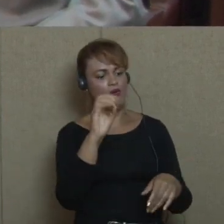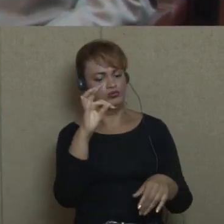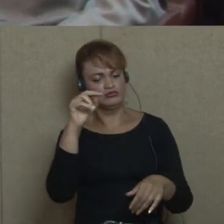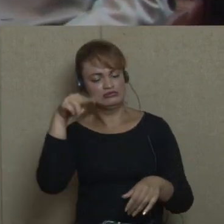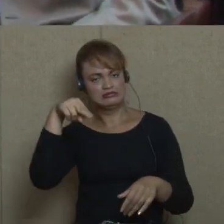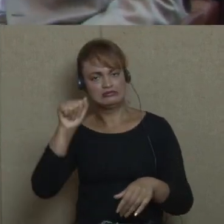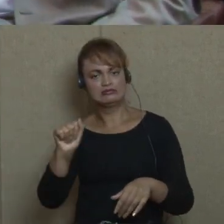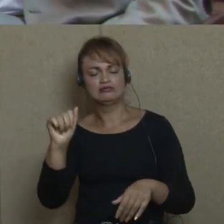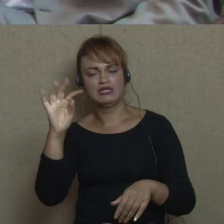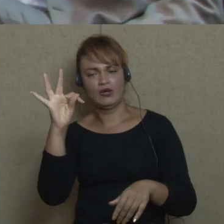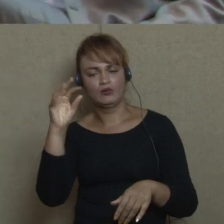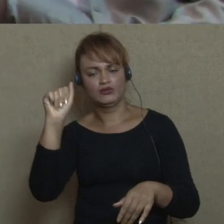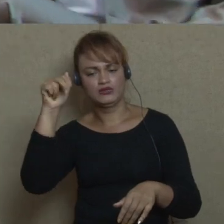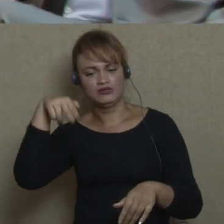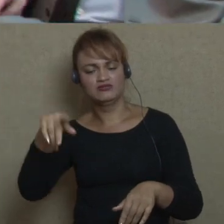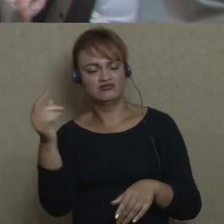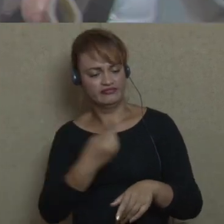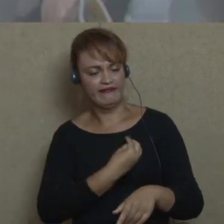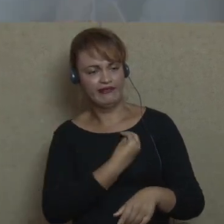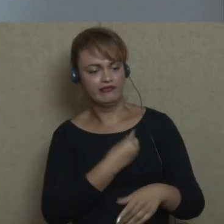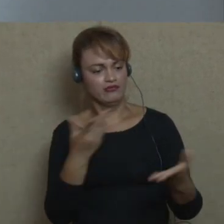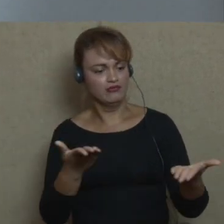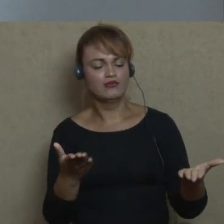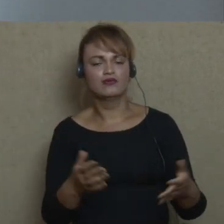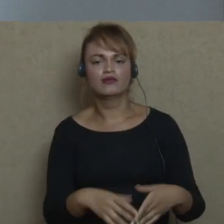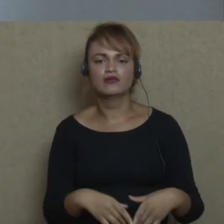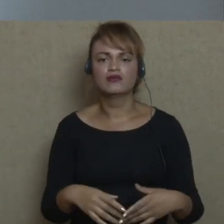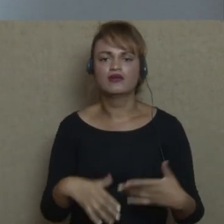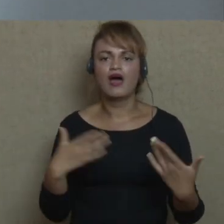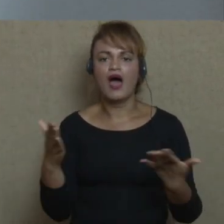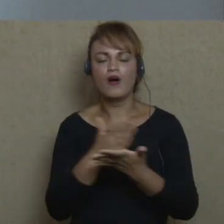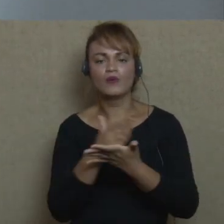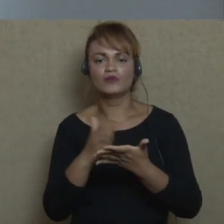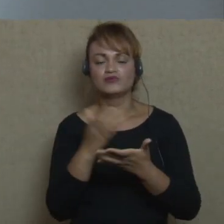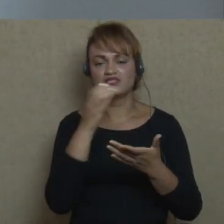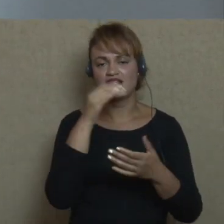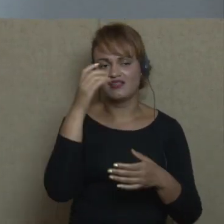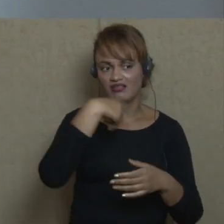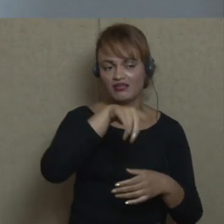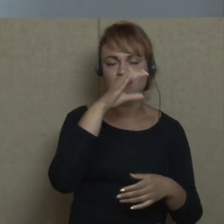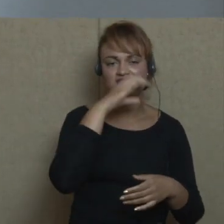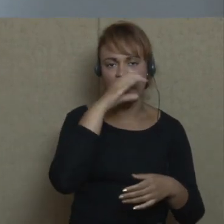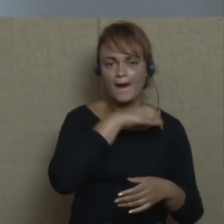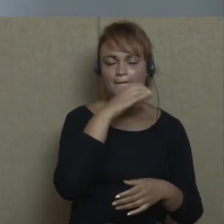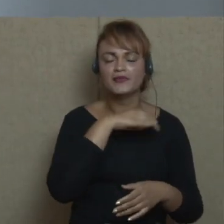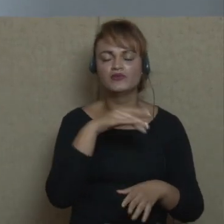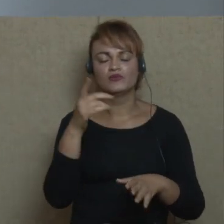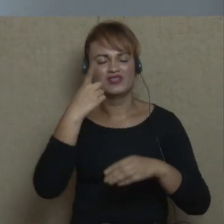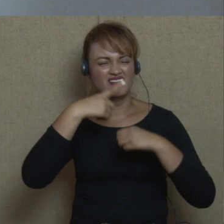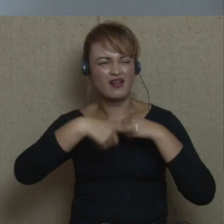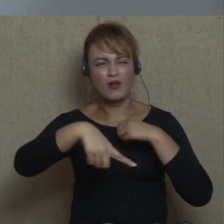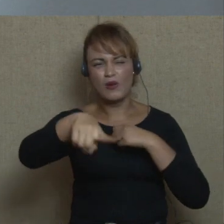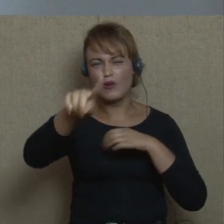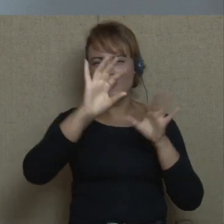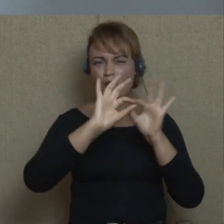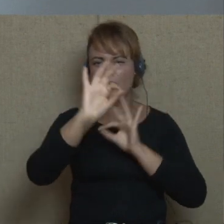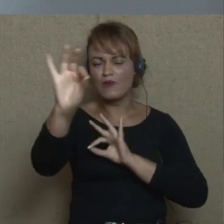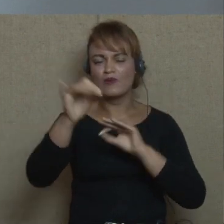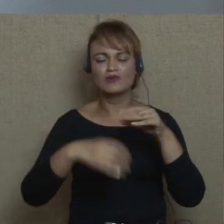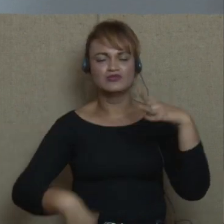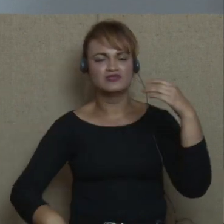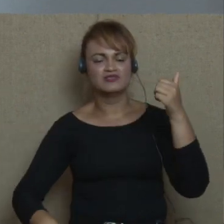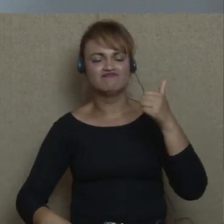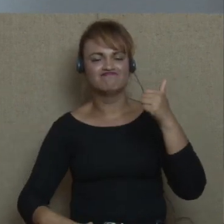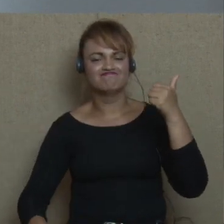Na economia, a mesma coisa. Alguns querem ir mais rápido, querem chegar longe na integração,